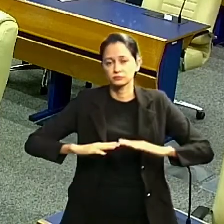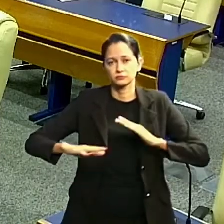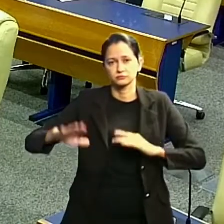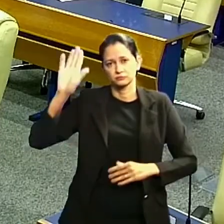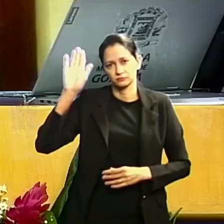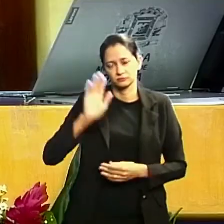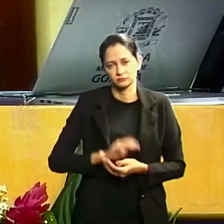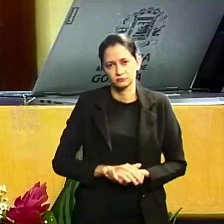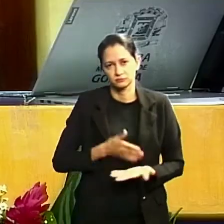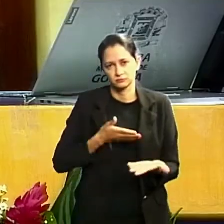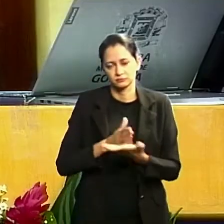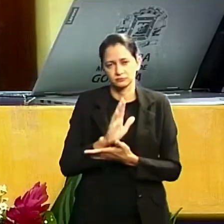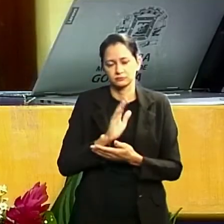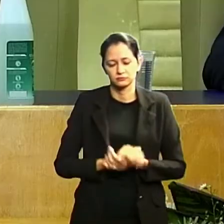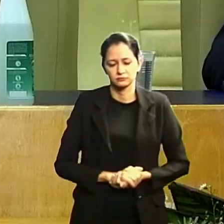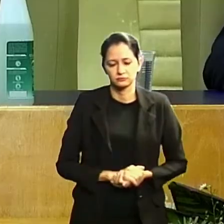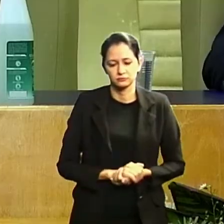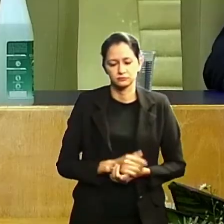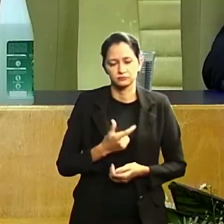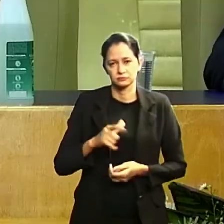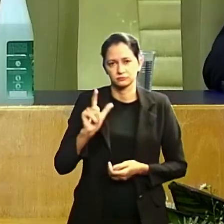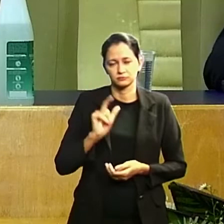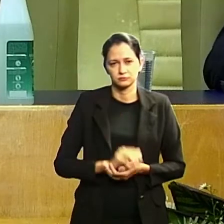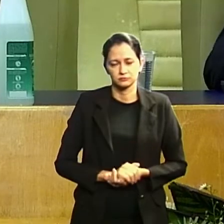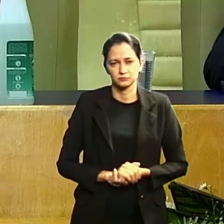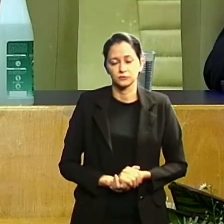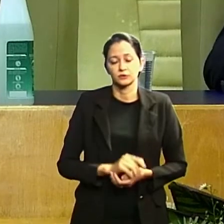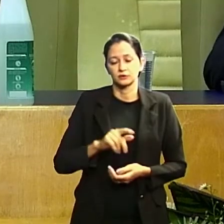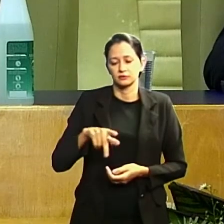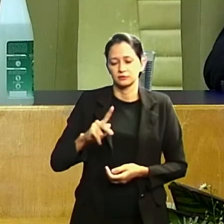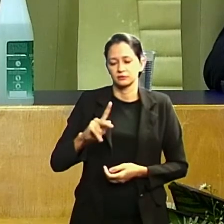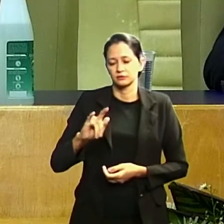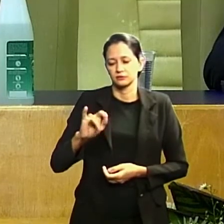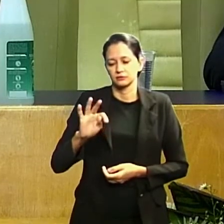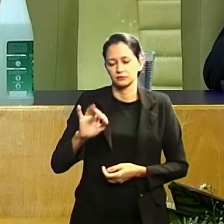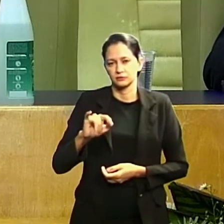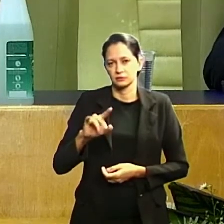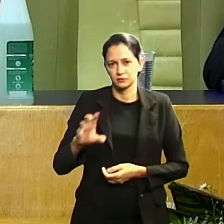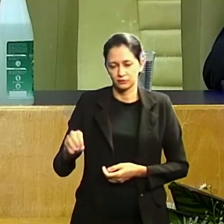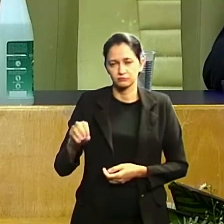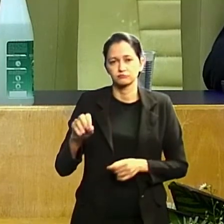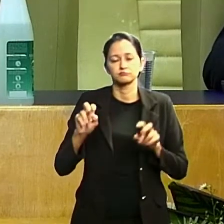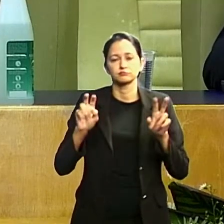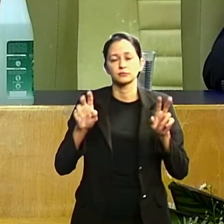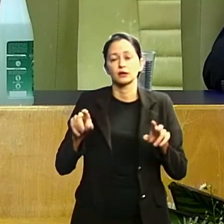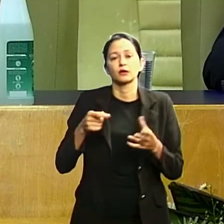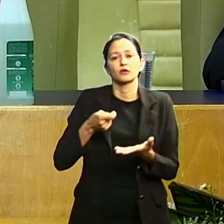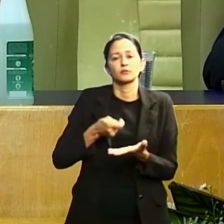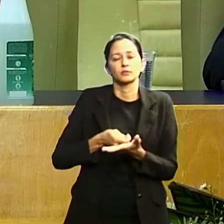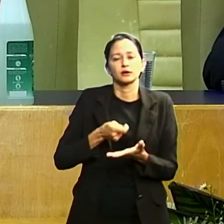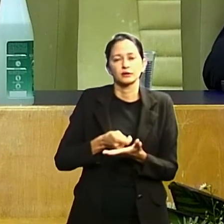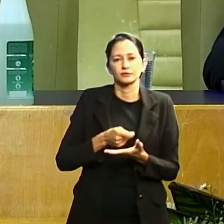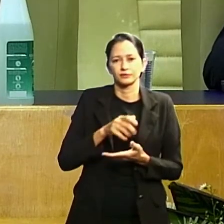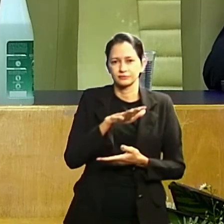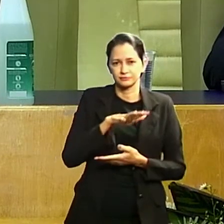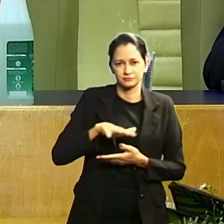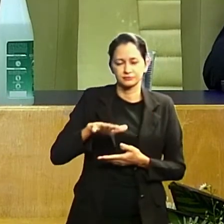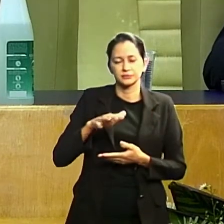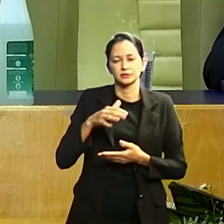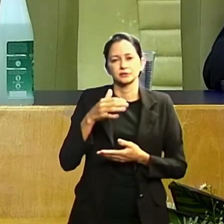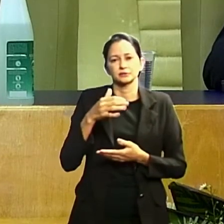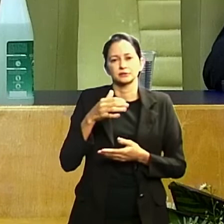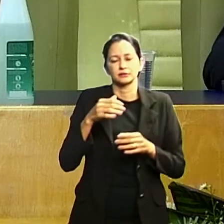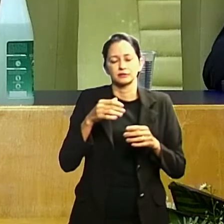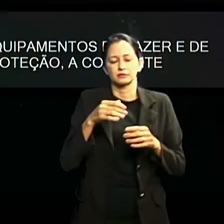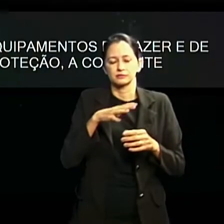estão, contrários, se manifestam. Aprovado o projeto. Próximo. Próximo, Lucas Quitão. Dispõe sobre obrigatoriedade da instalação nas redes elétricas de equipamentos